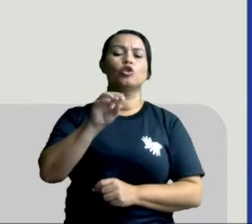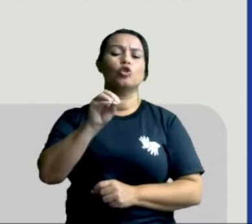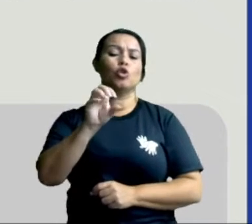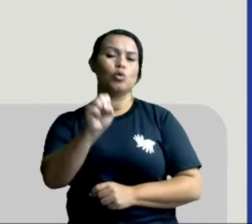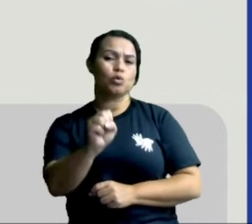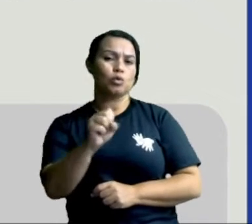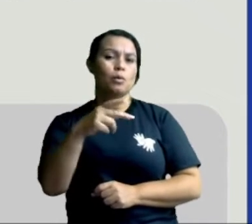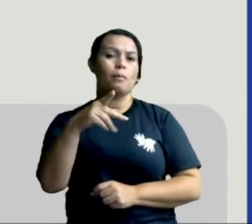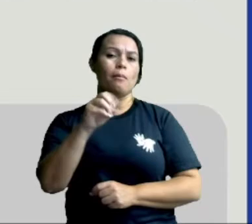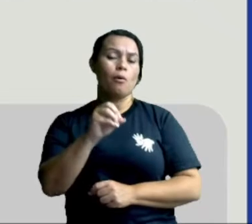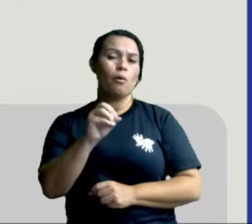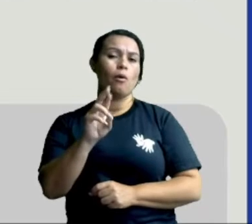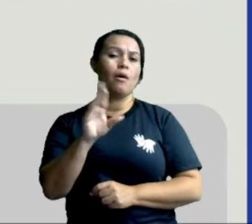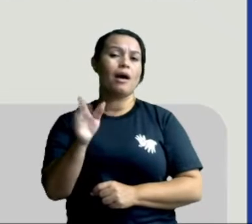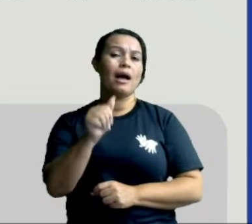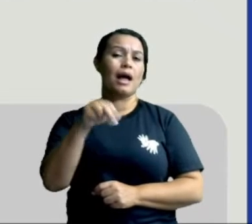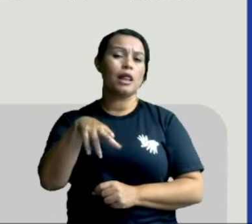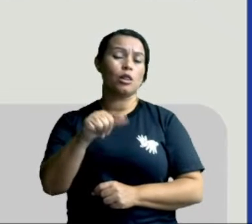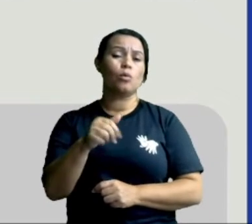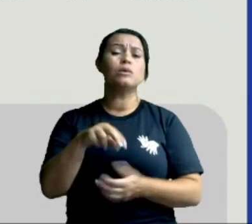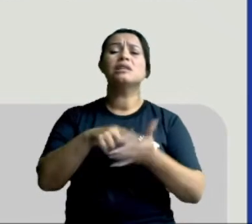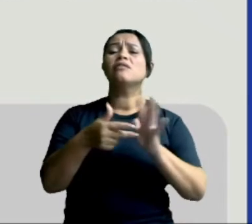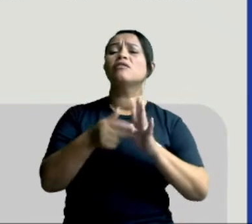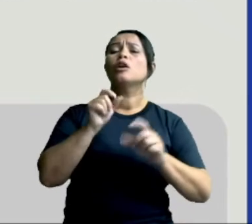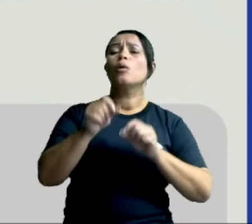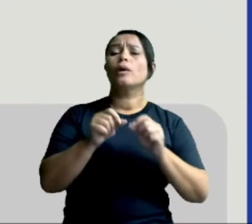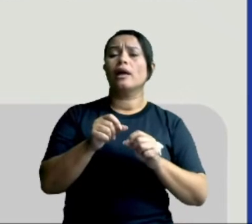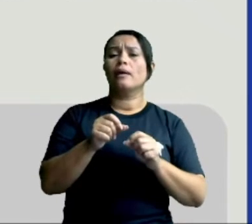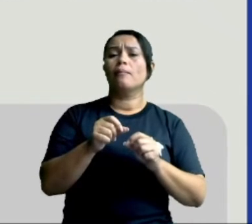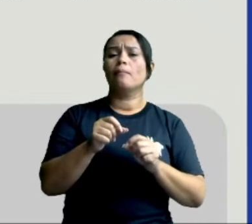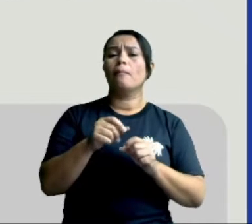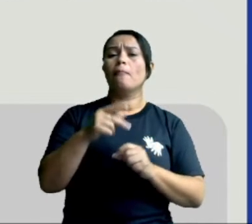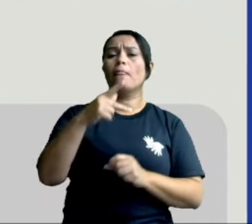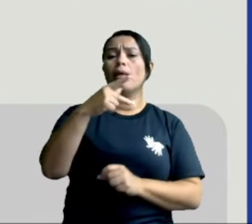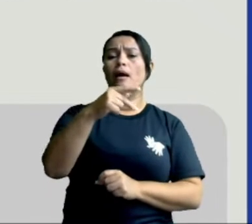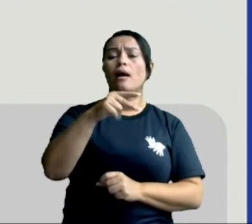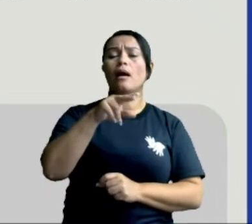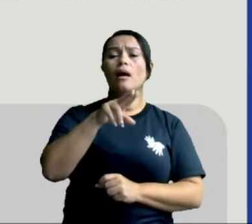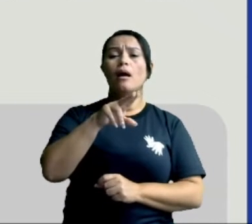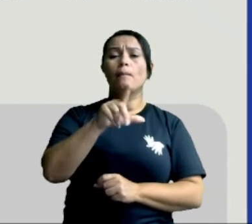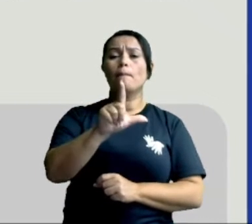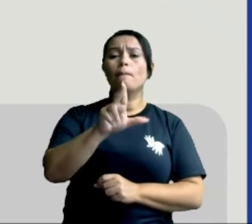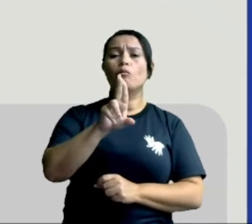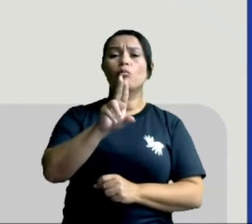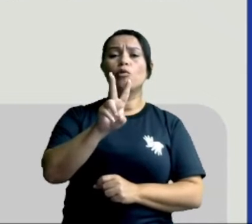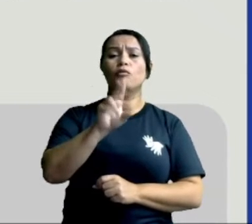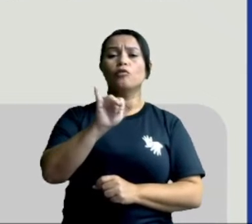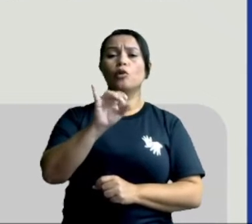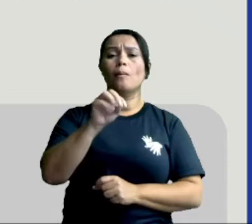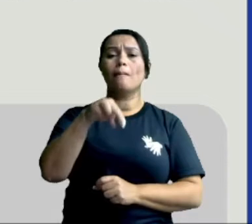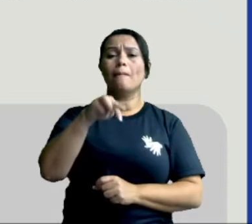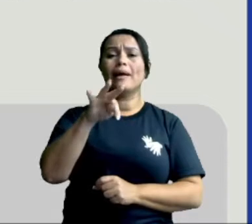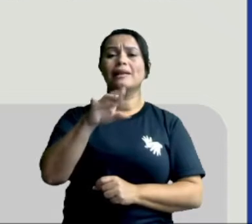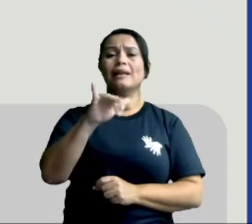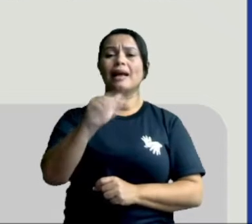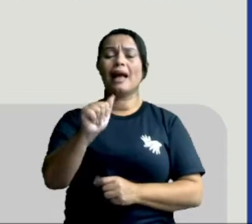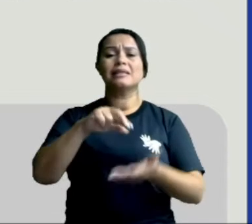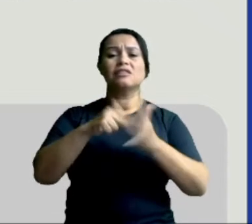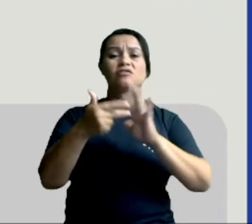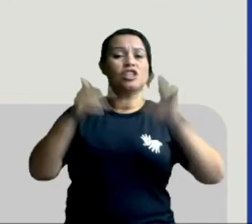são as chuvas Tá certo com toda vez eu te falar dele pluviométricas nós estamos falando de